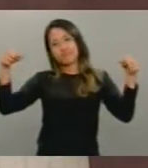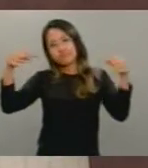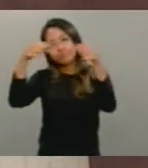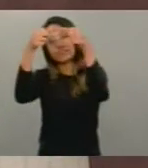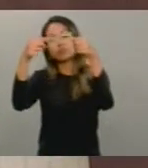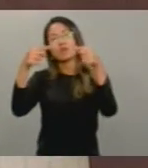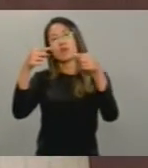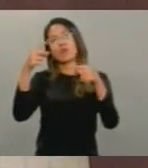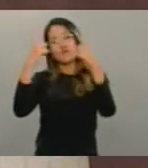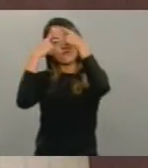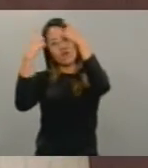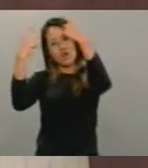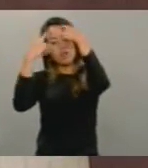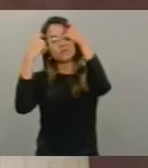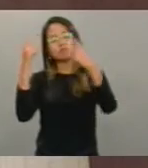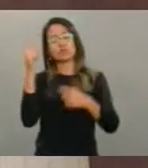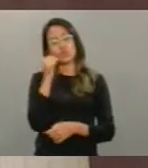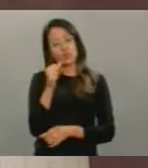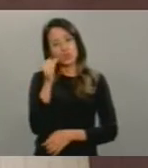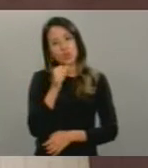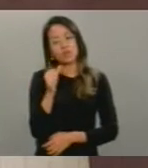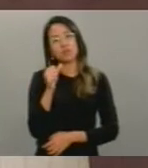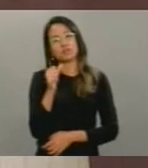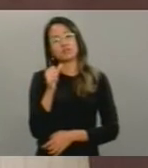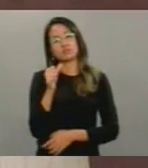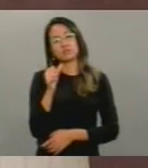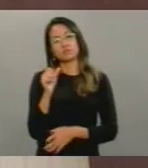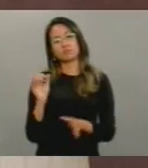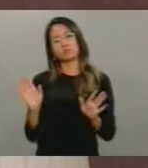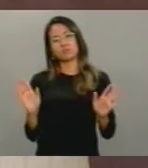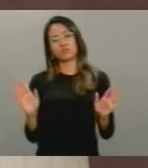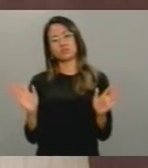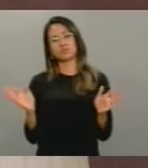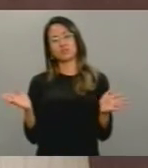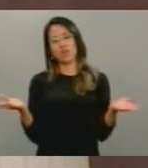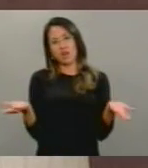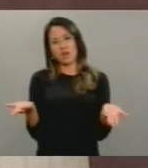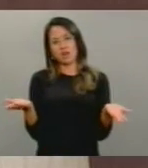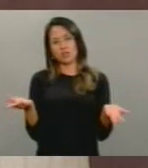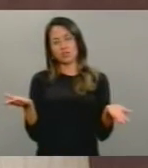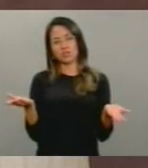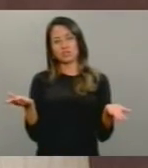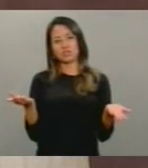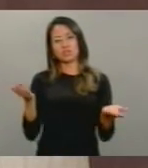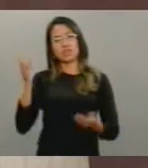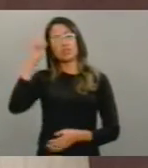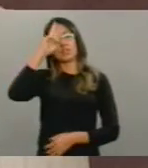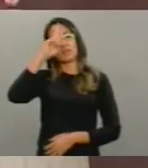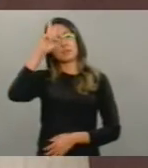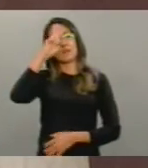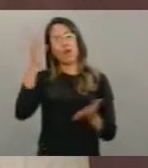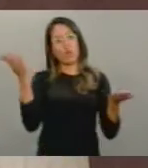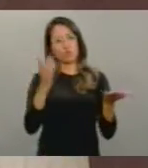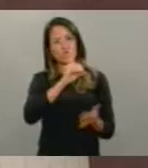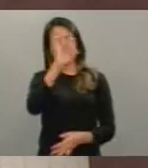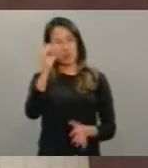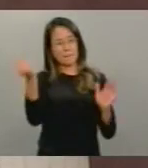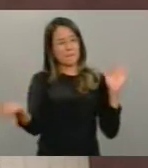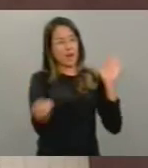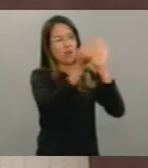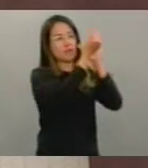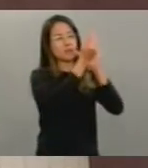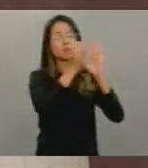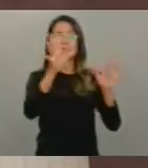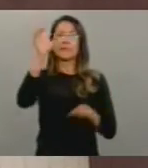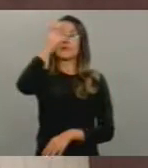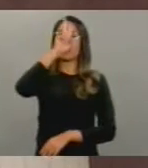as mulheres são mais uma vez colocados na pauta, é necessário lembrar que dos anos